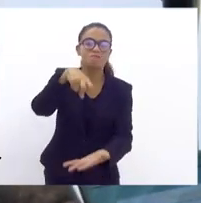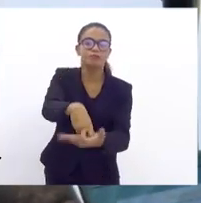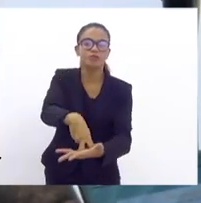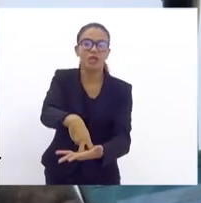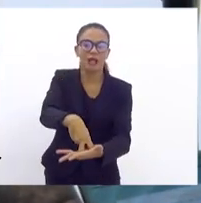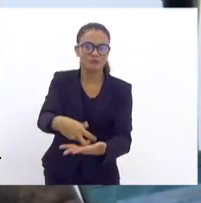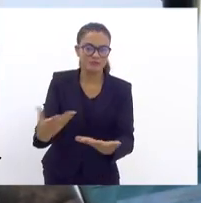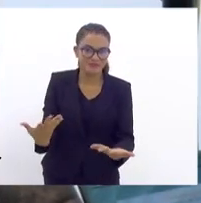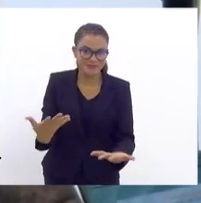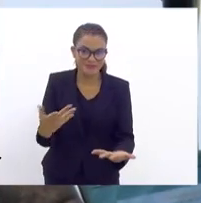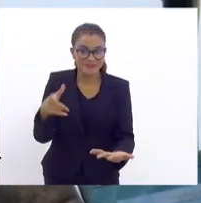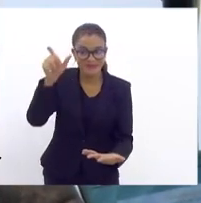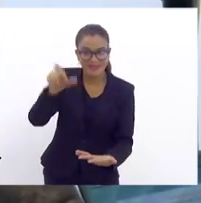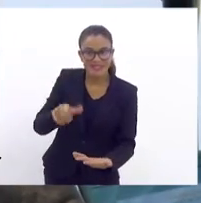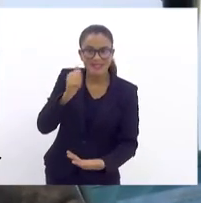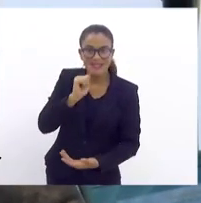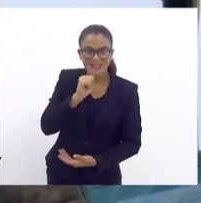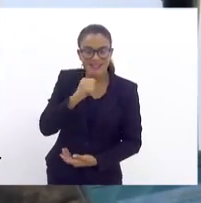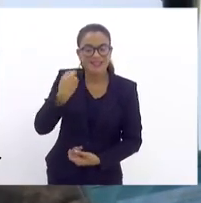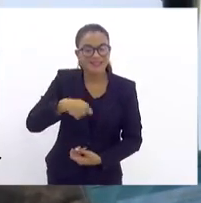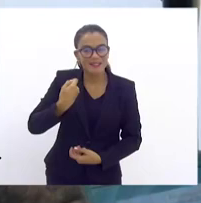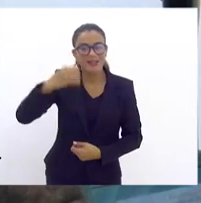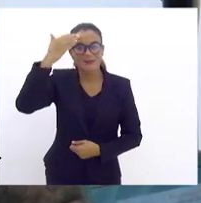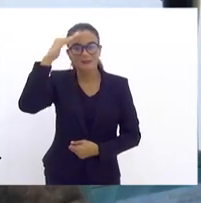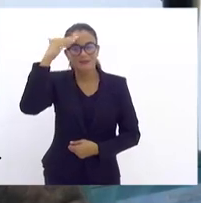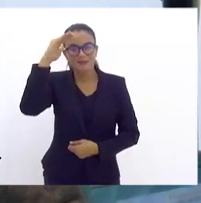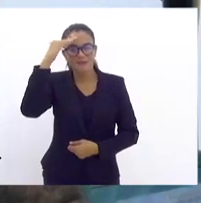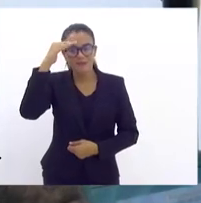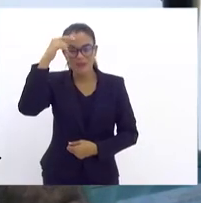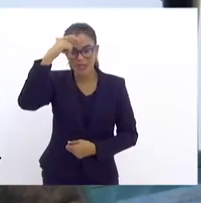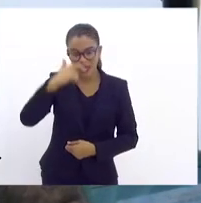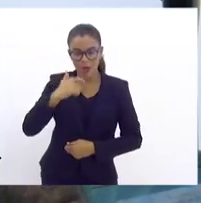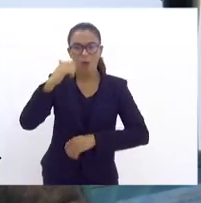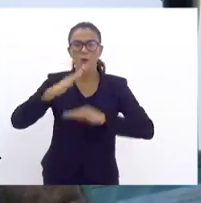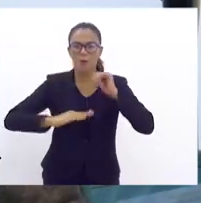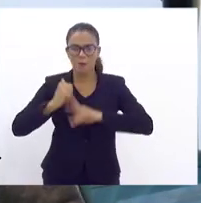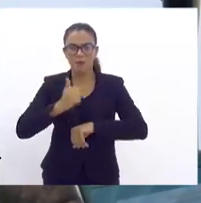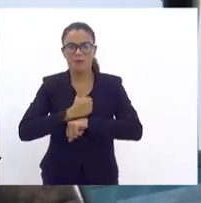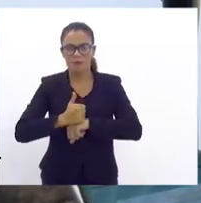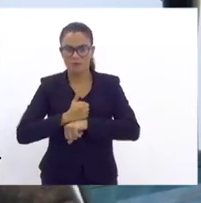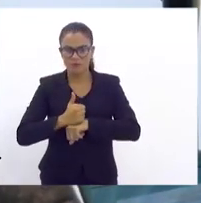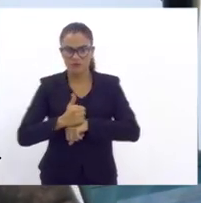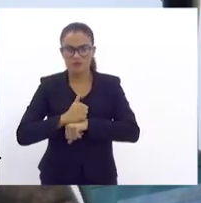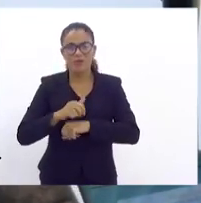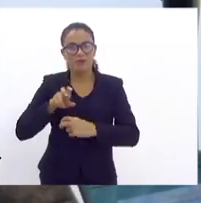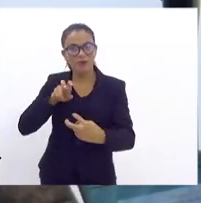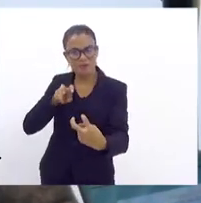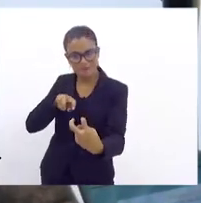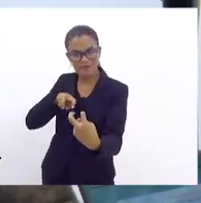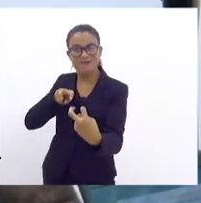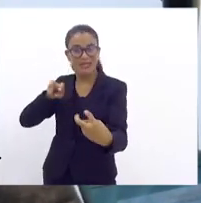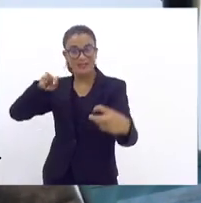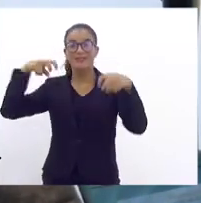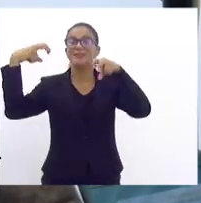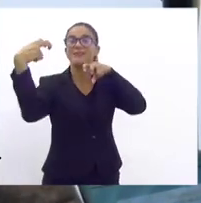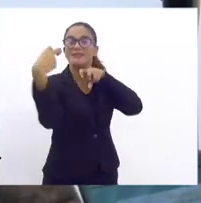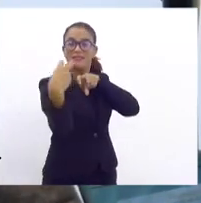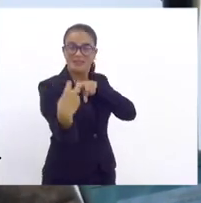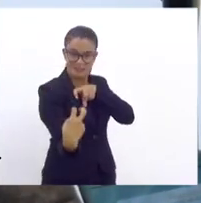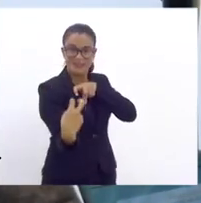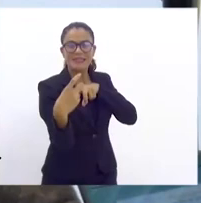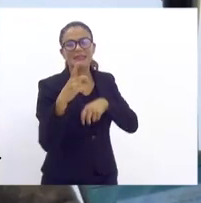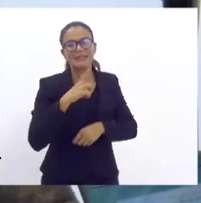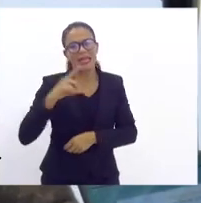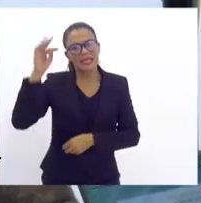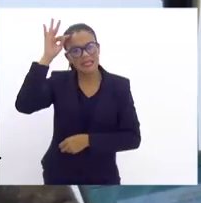entender e por mais que eu seja profissional já tive sentada do outro lado e por mais que a gente tenha as